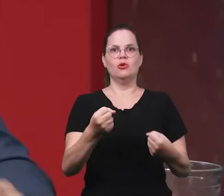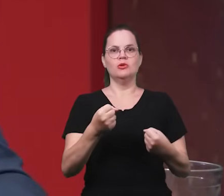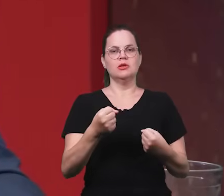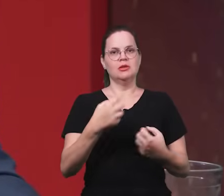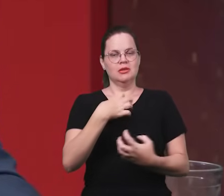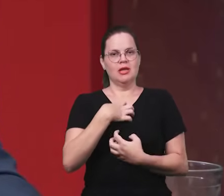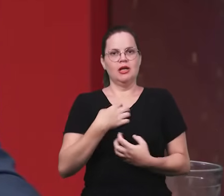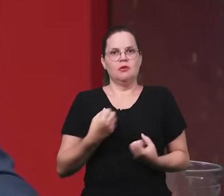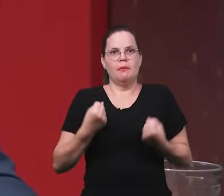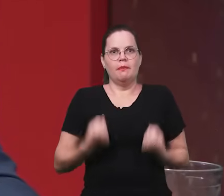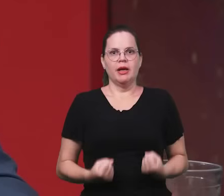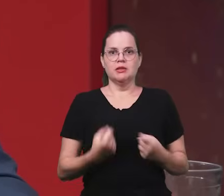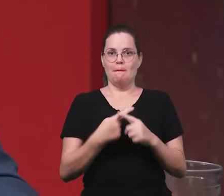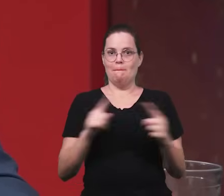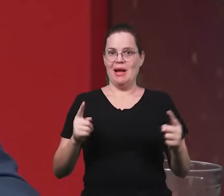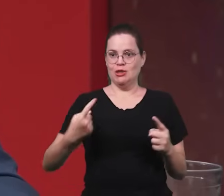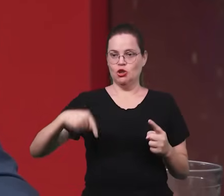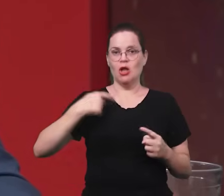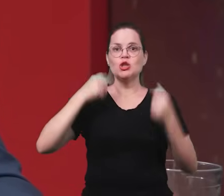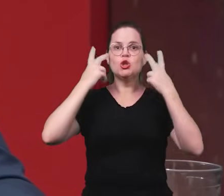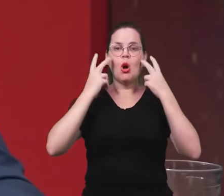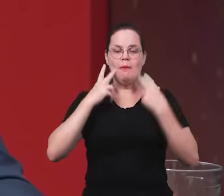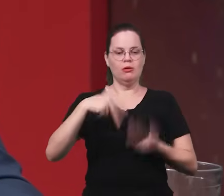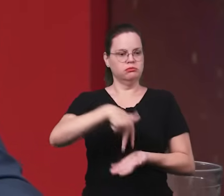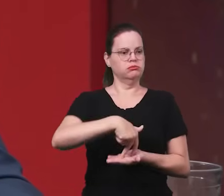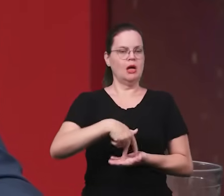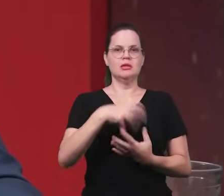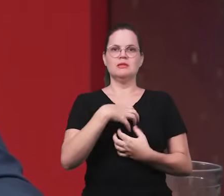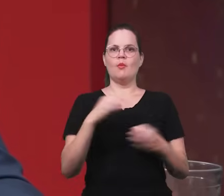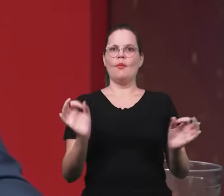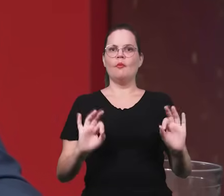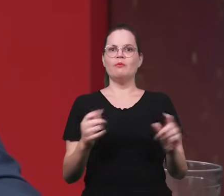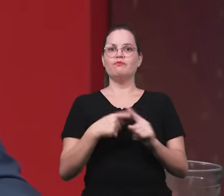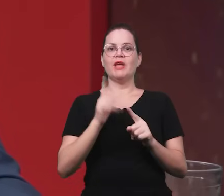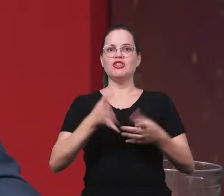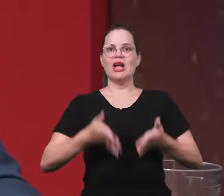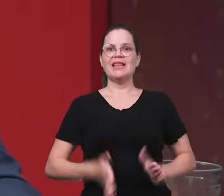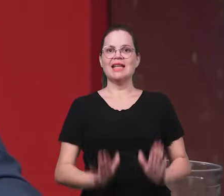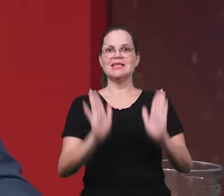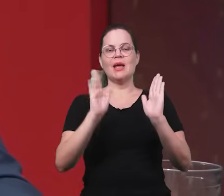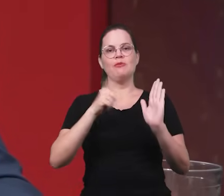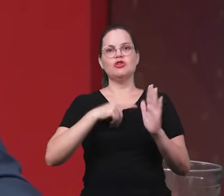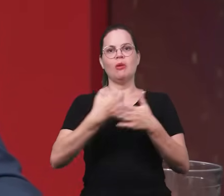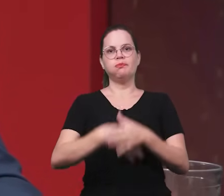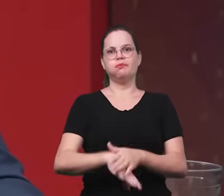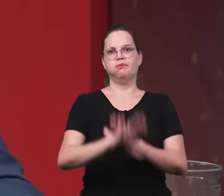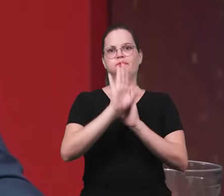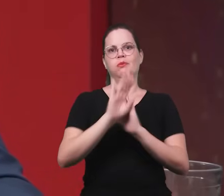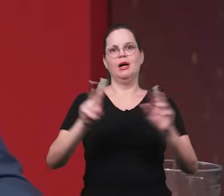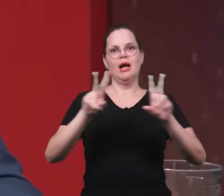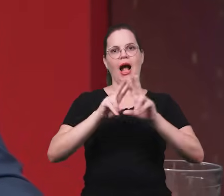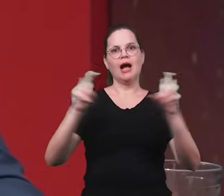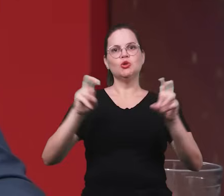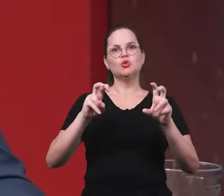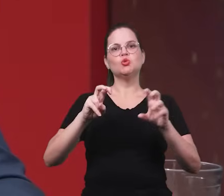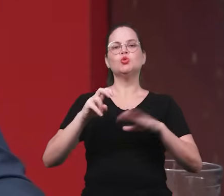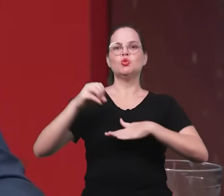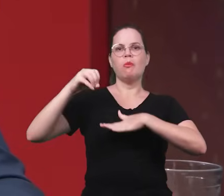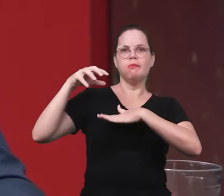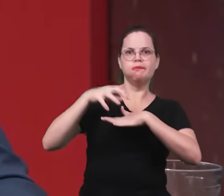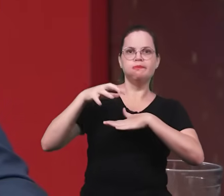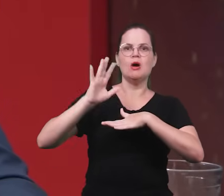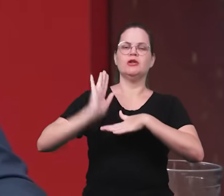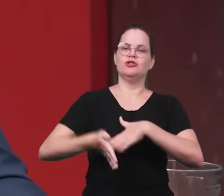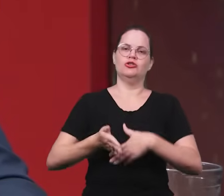peso, mas nós não sentimos, porque nós nascemos já sobre essa pressão. Sim. Então nós já